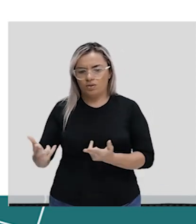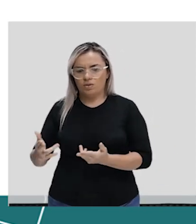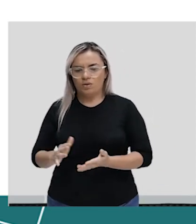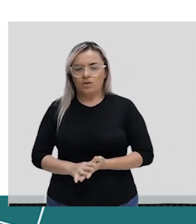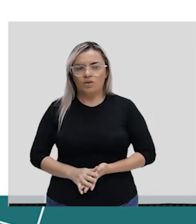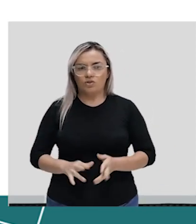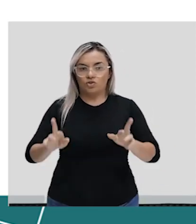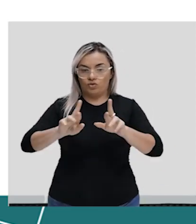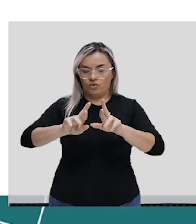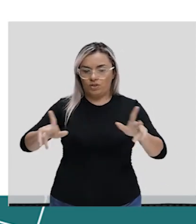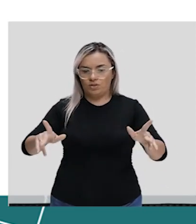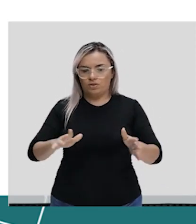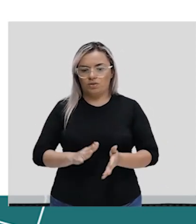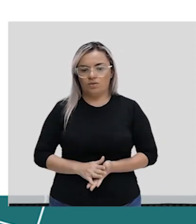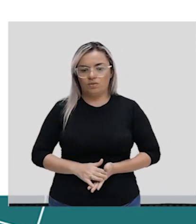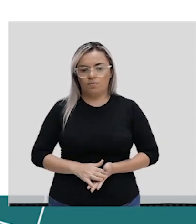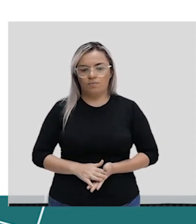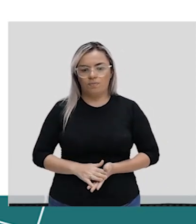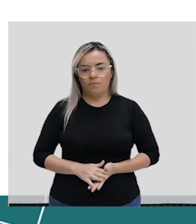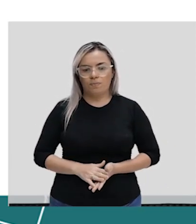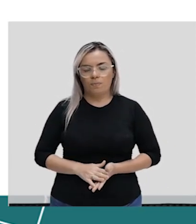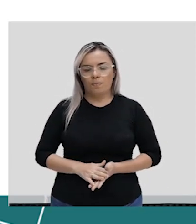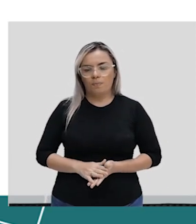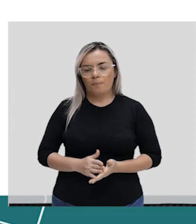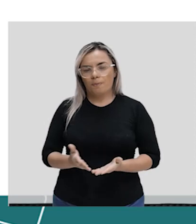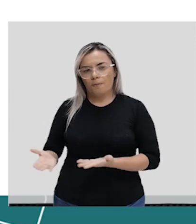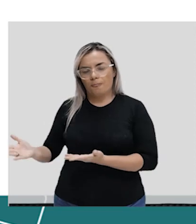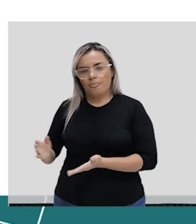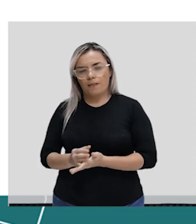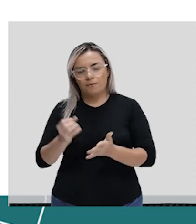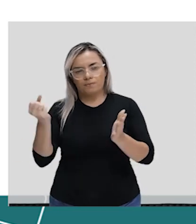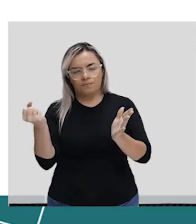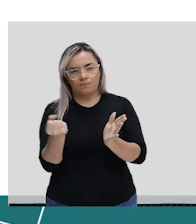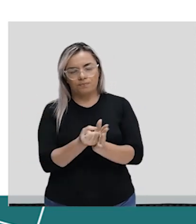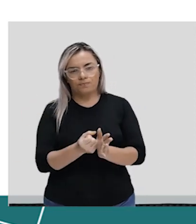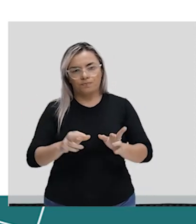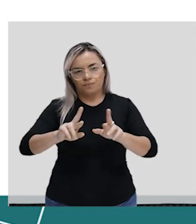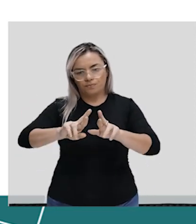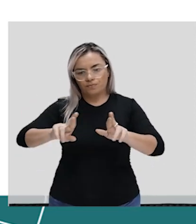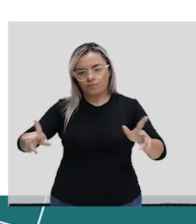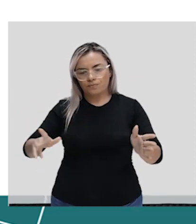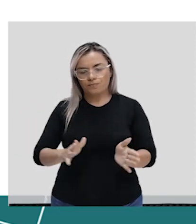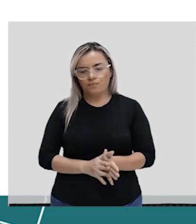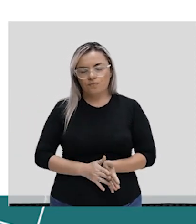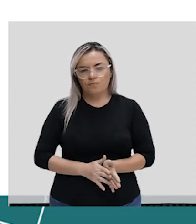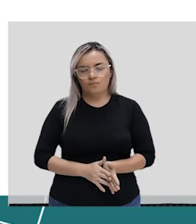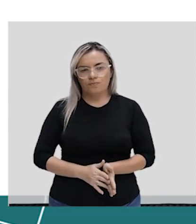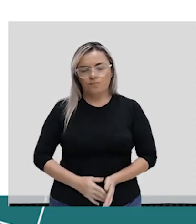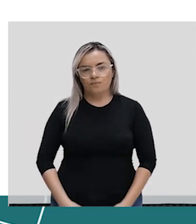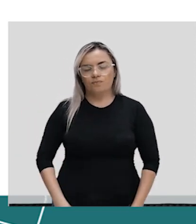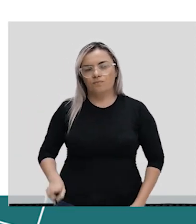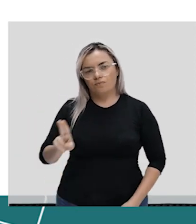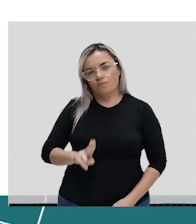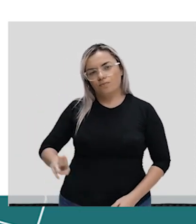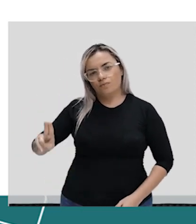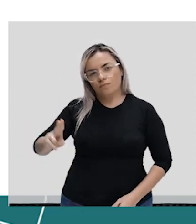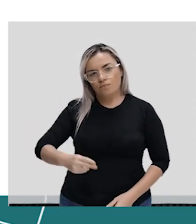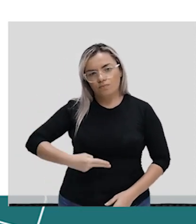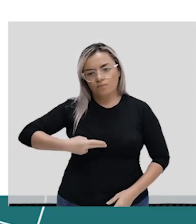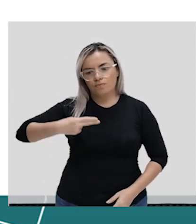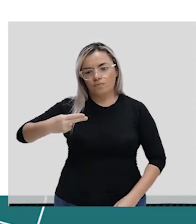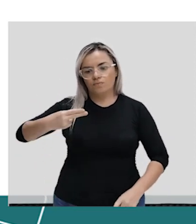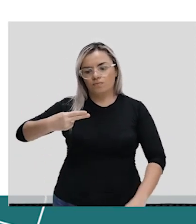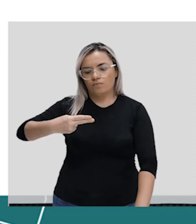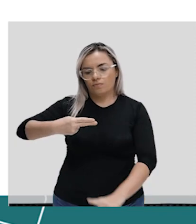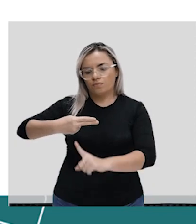eles são o quê? Diferentes. E o símbolo de diferente são aquelas duas barrinhas cortadas, tá? É